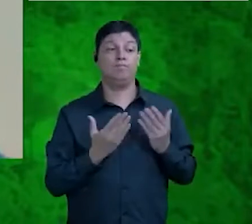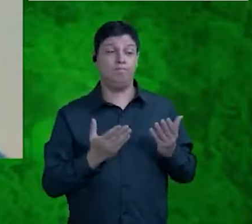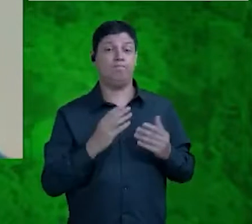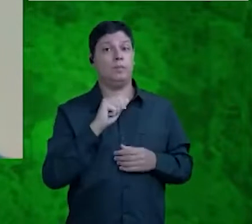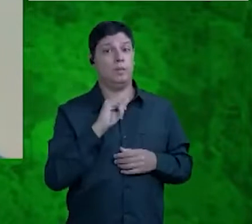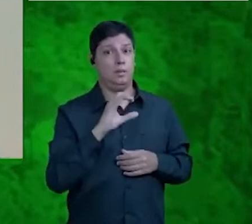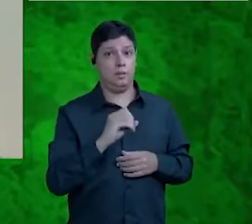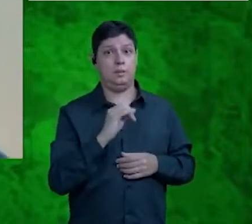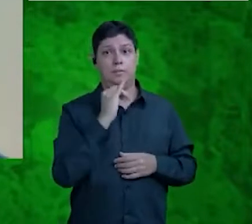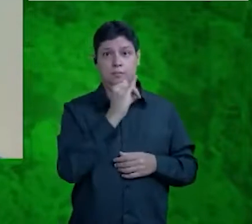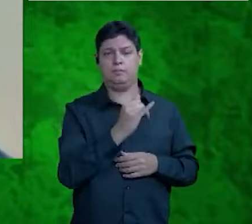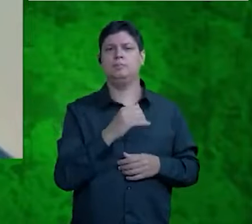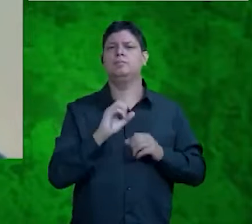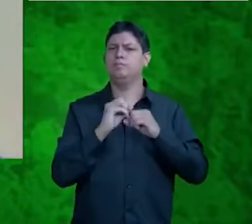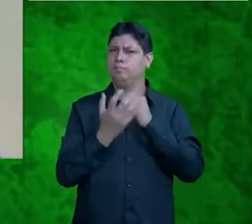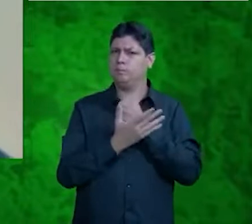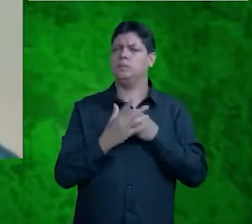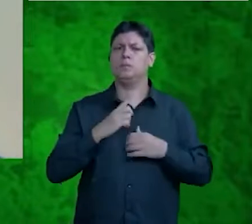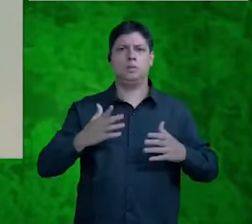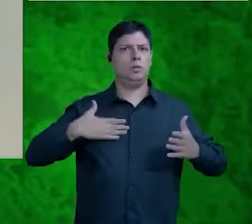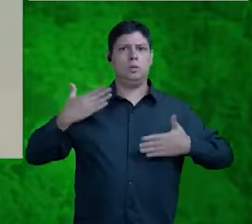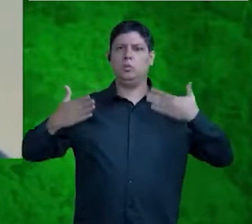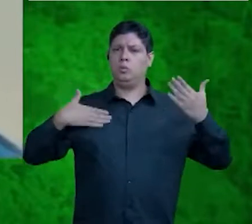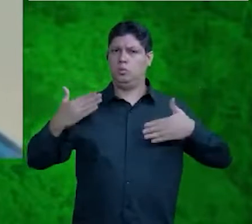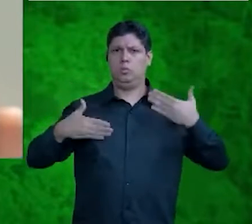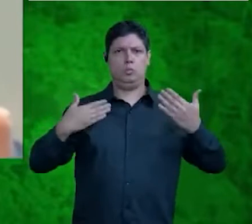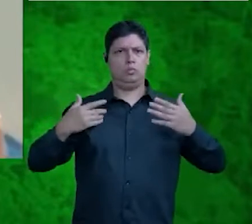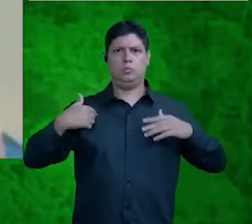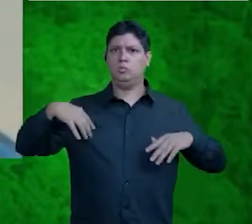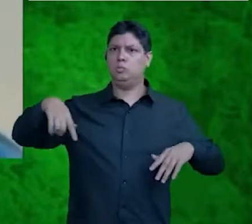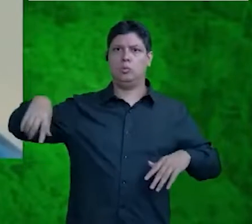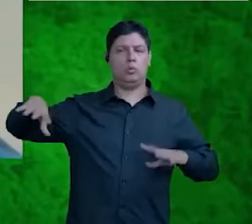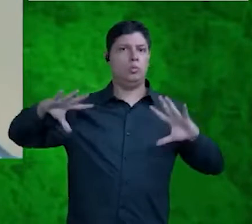surpresa, obviamente, para todos nós. No momento inicial, nós